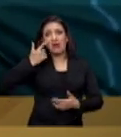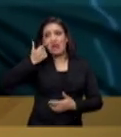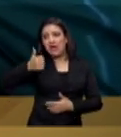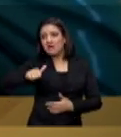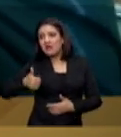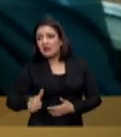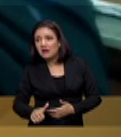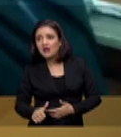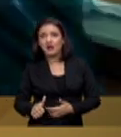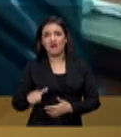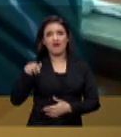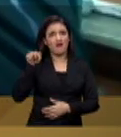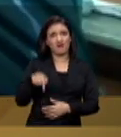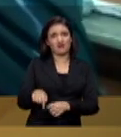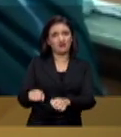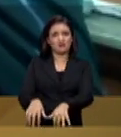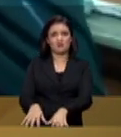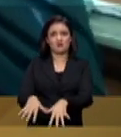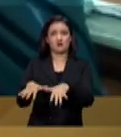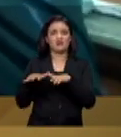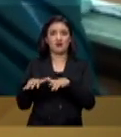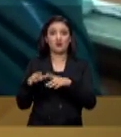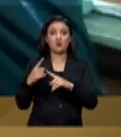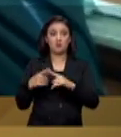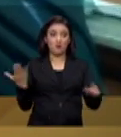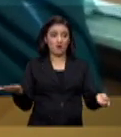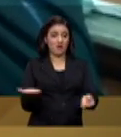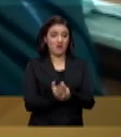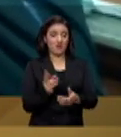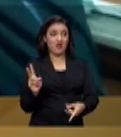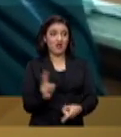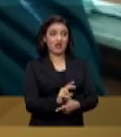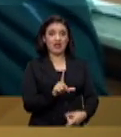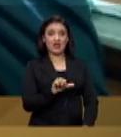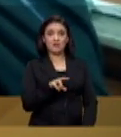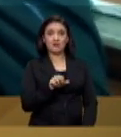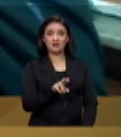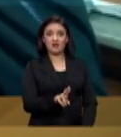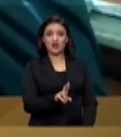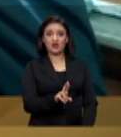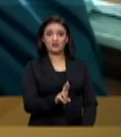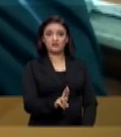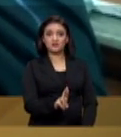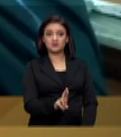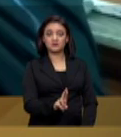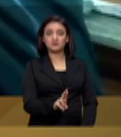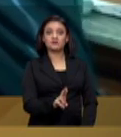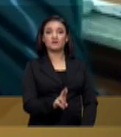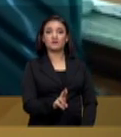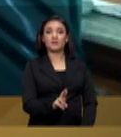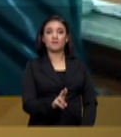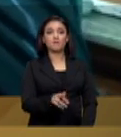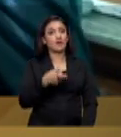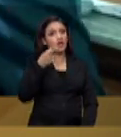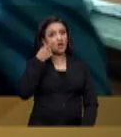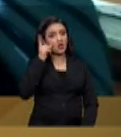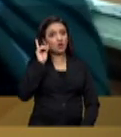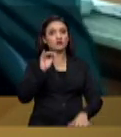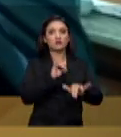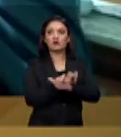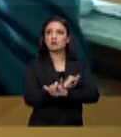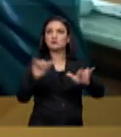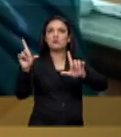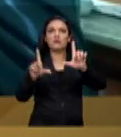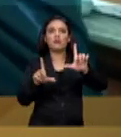de referendar uma liminar que, ante em pauta o mandado de segurança